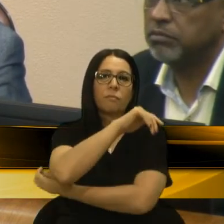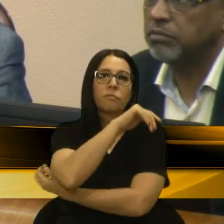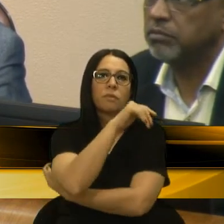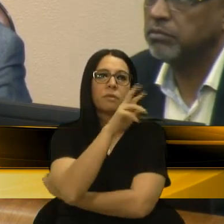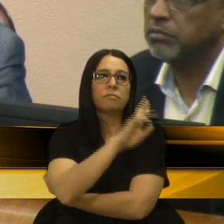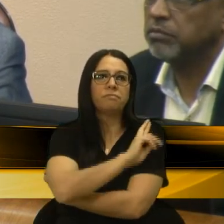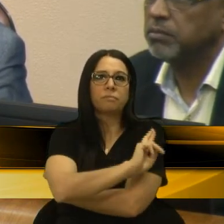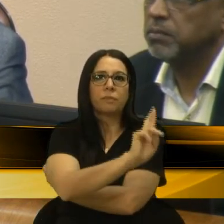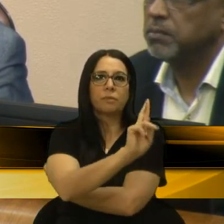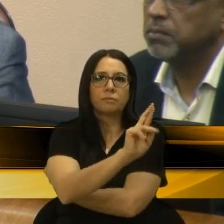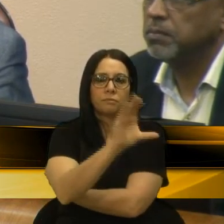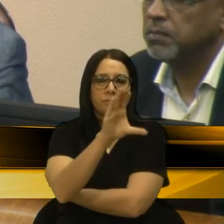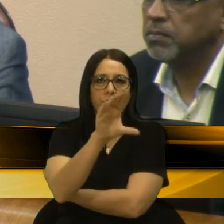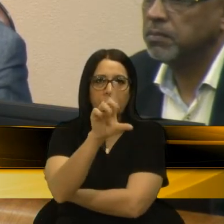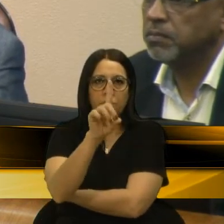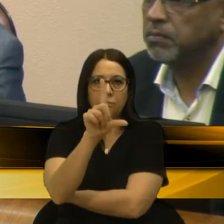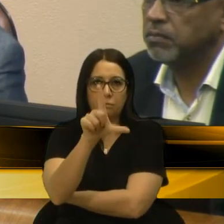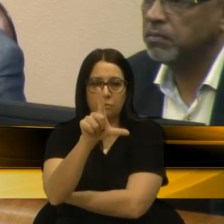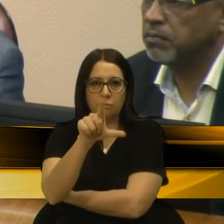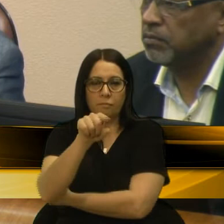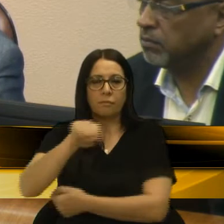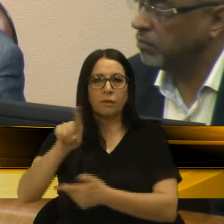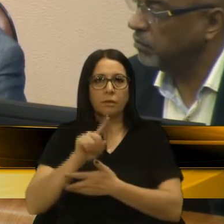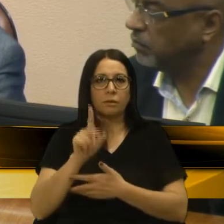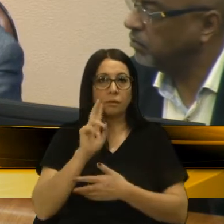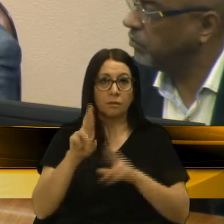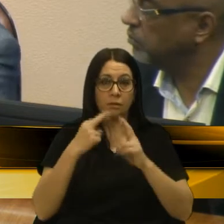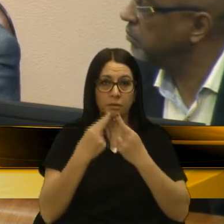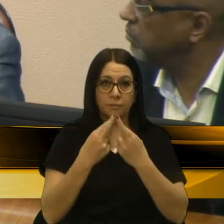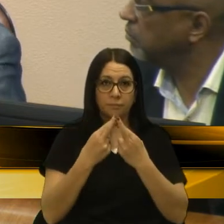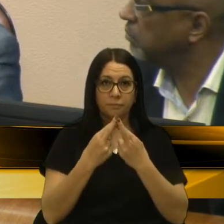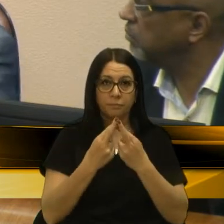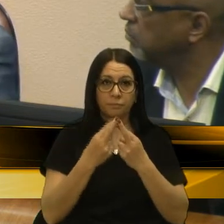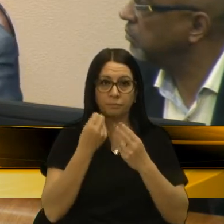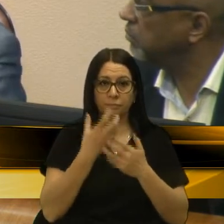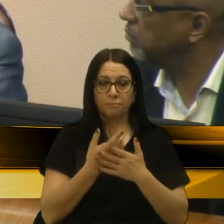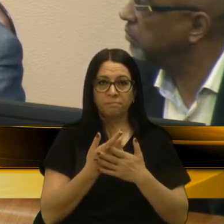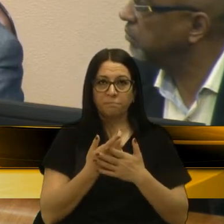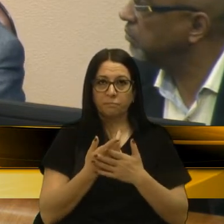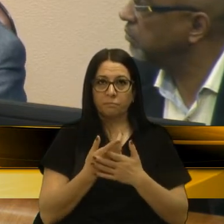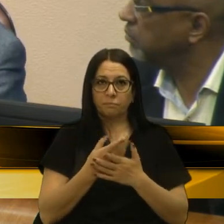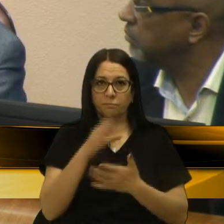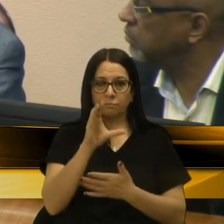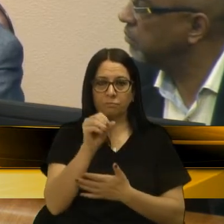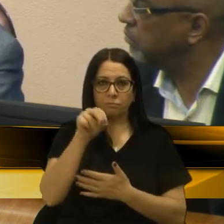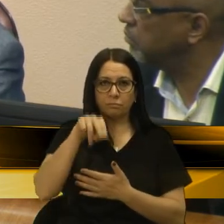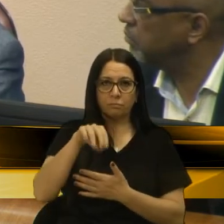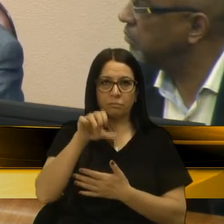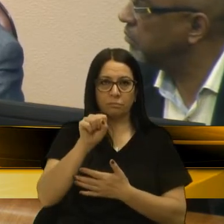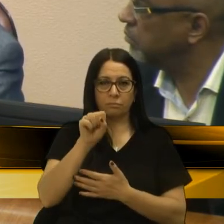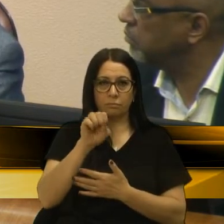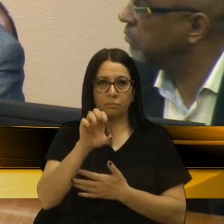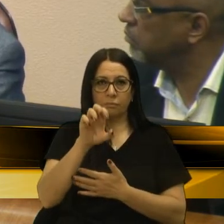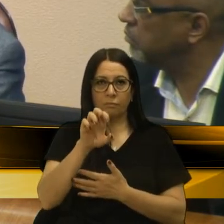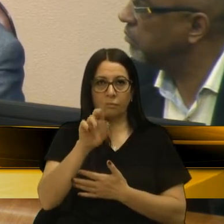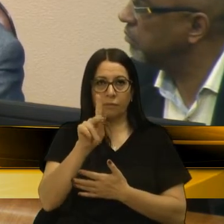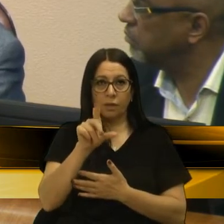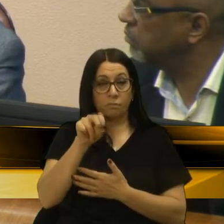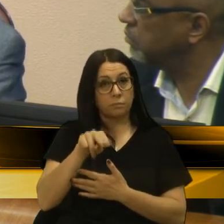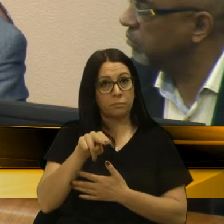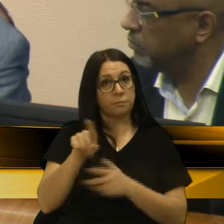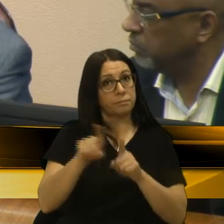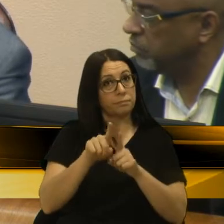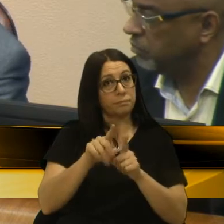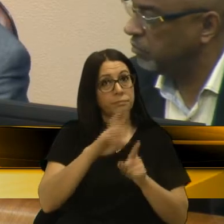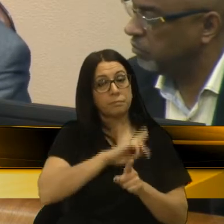representante do CDL, o Fernando Reis, representa o CDL nessa reunião. Tá, tudo bem, tá pelo Conceplan, mas pelo Conceplan ele está representando uma entidade. E